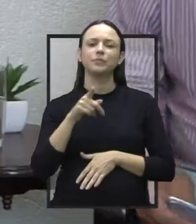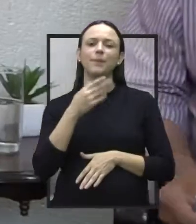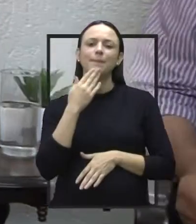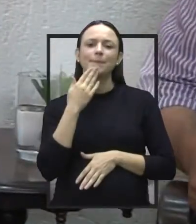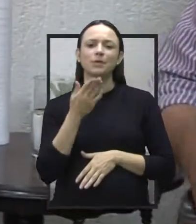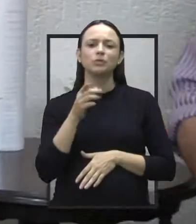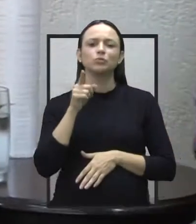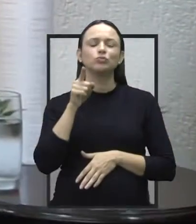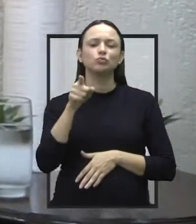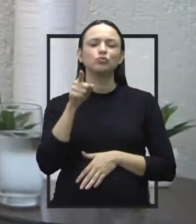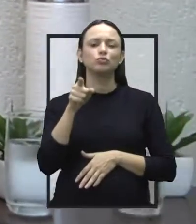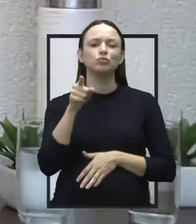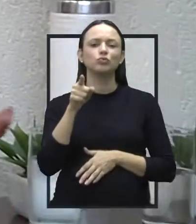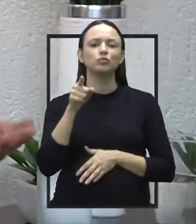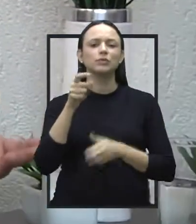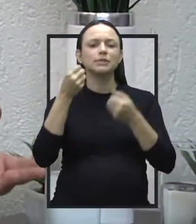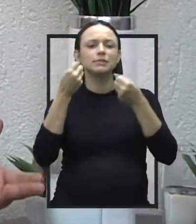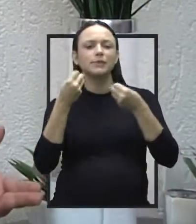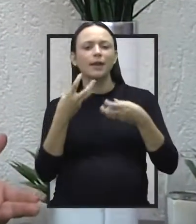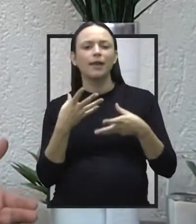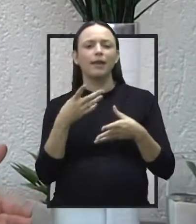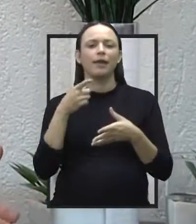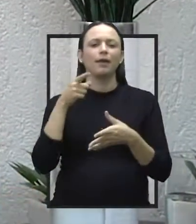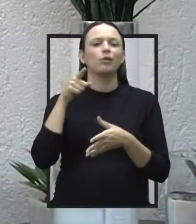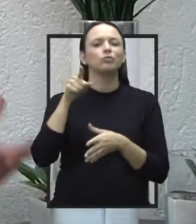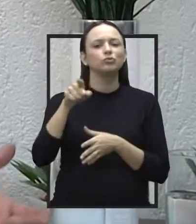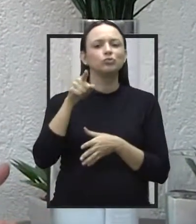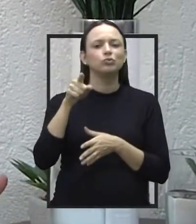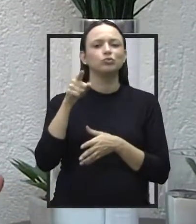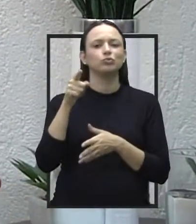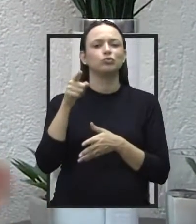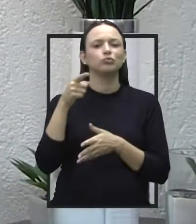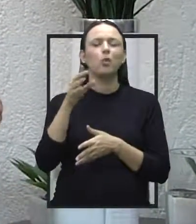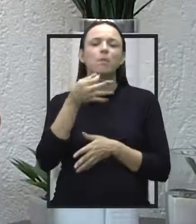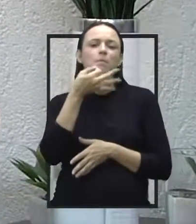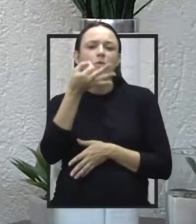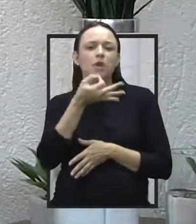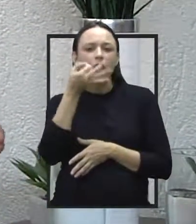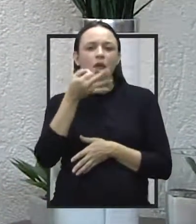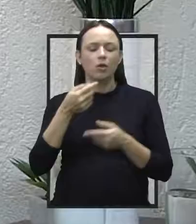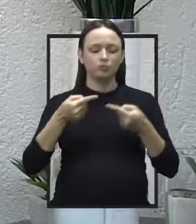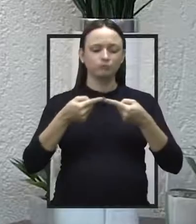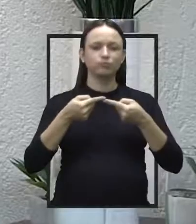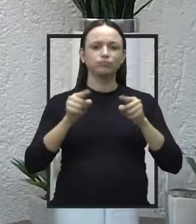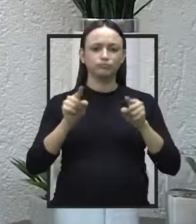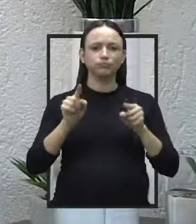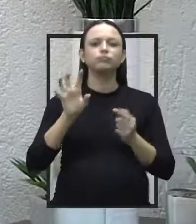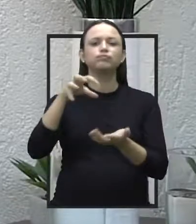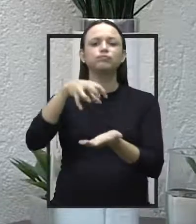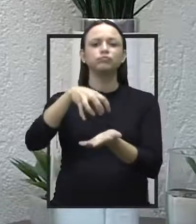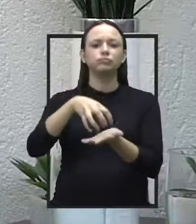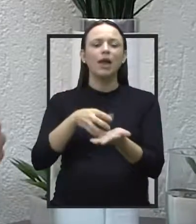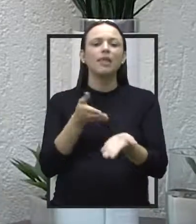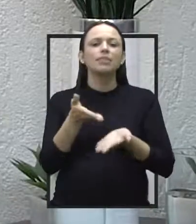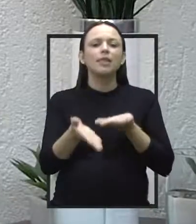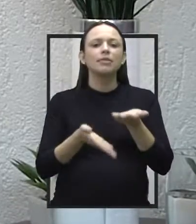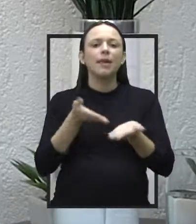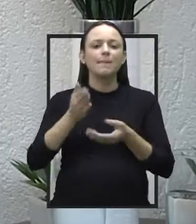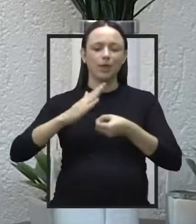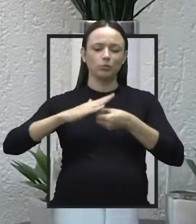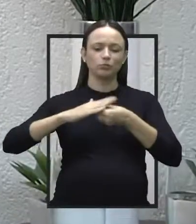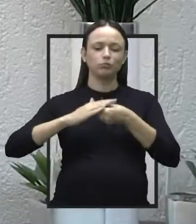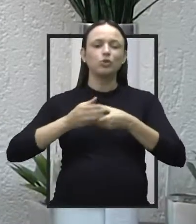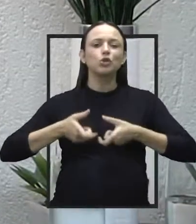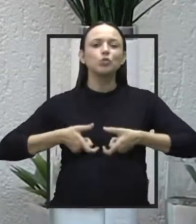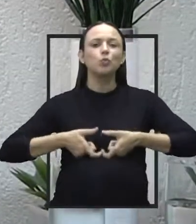traga aí as suas apurações, a sua visão a respeito da inauguração da estação de tratamento de esgoto no